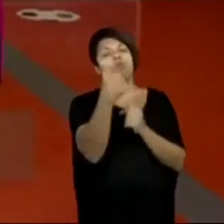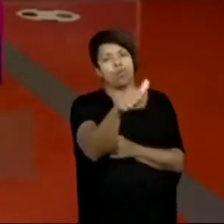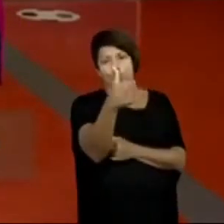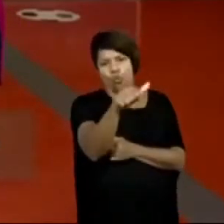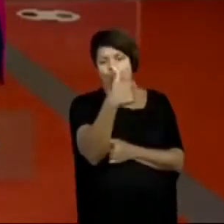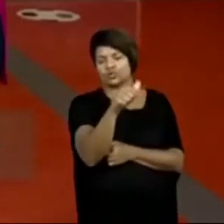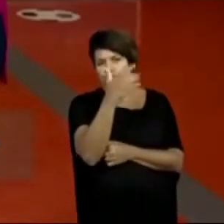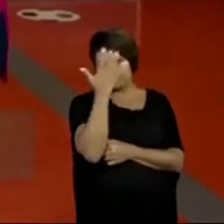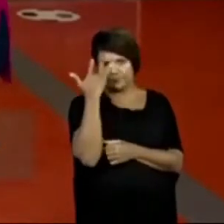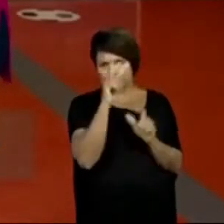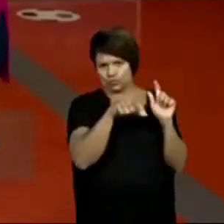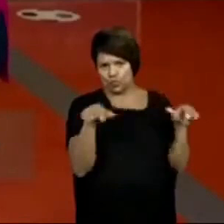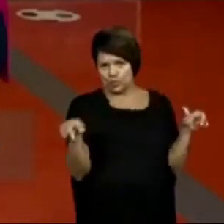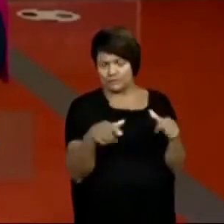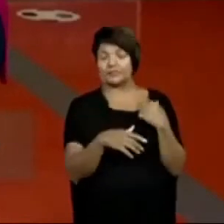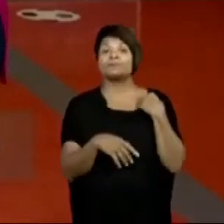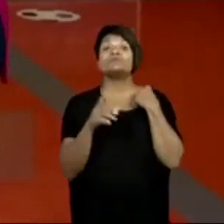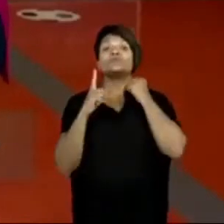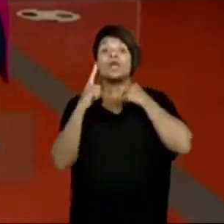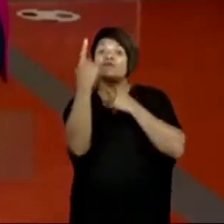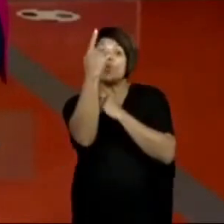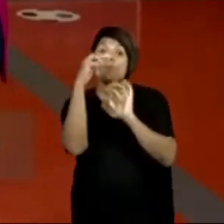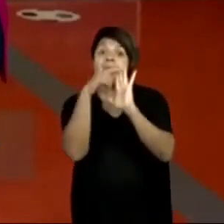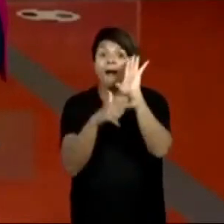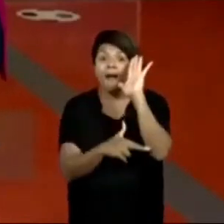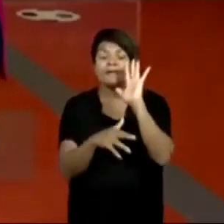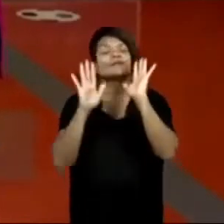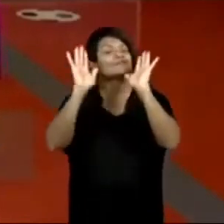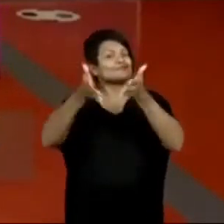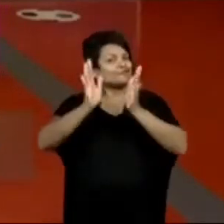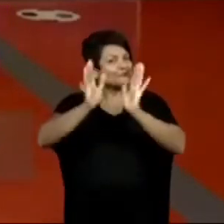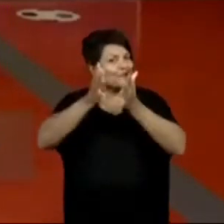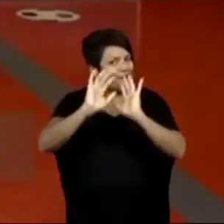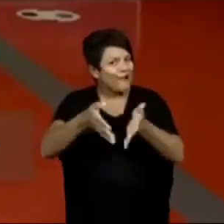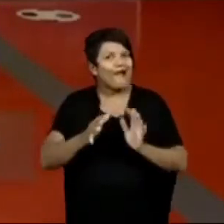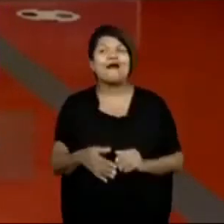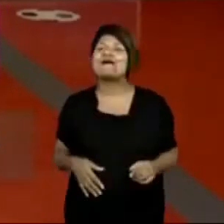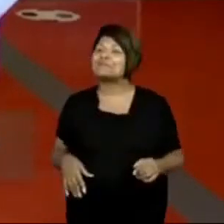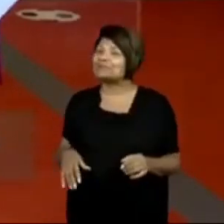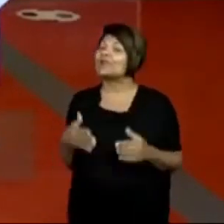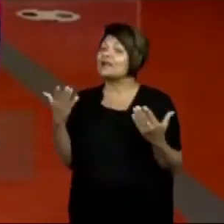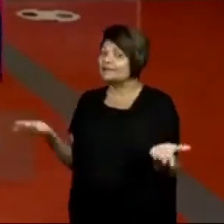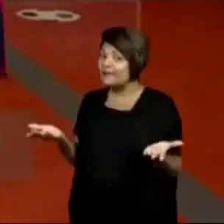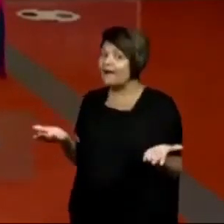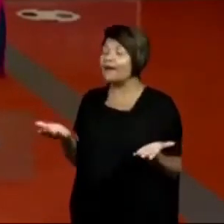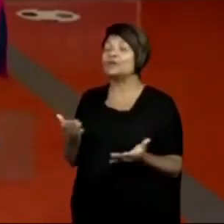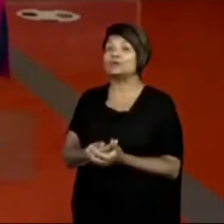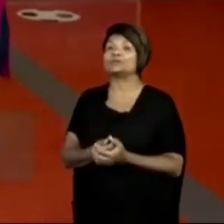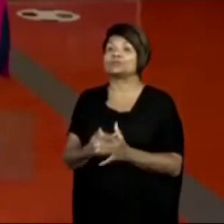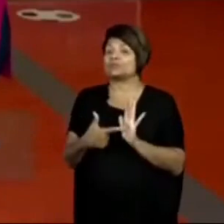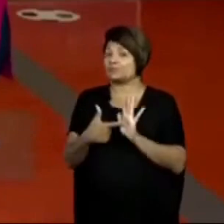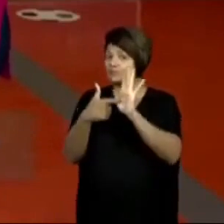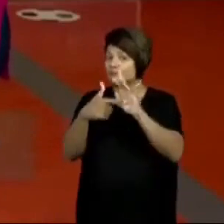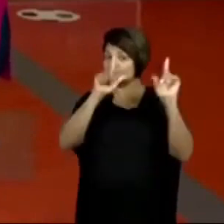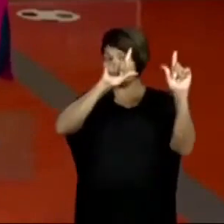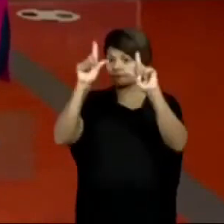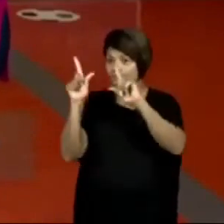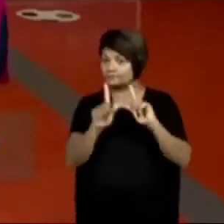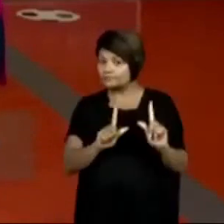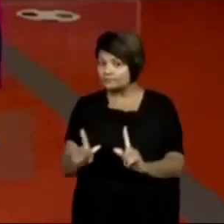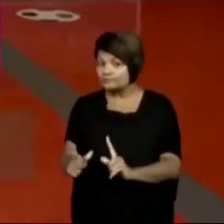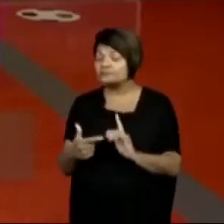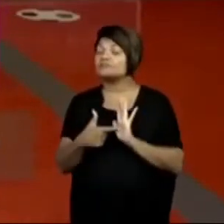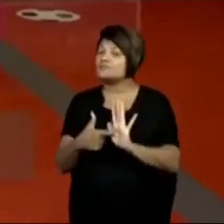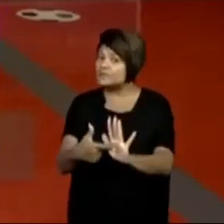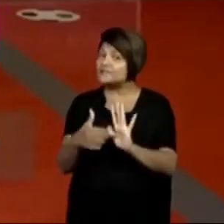em campo. Então você já falou de alguma regra aí também, já, não é? Que essa sala maravilhosa apresentam essas placas mostrando aí